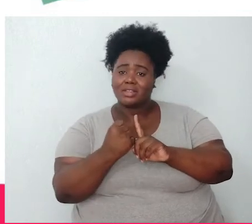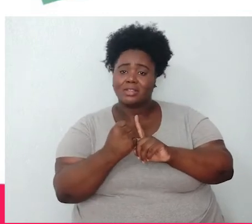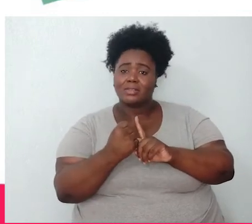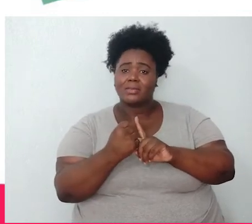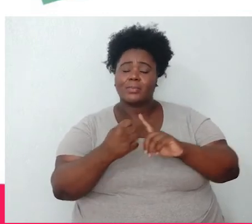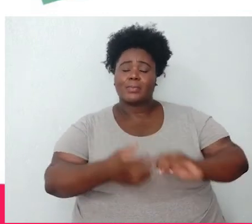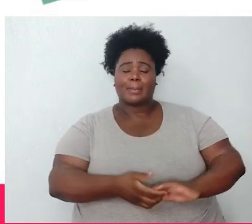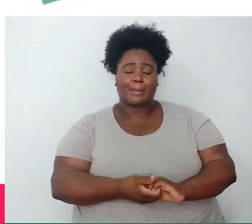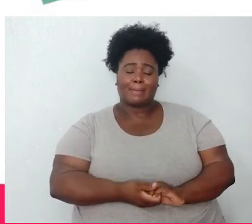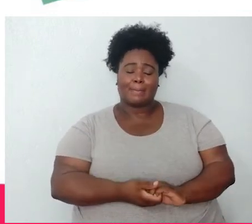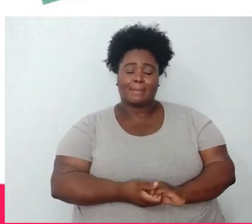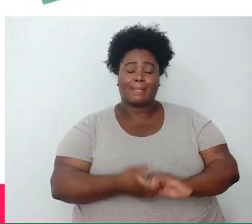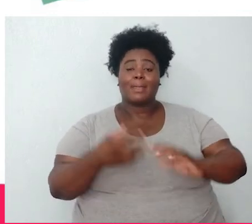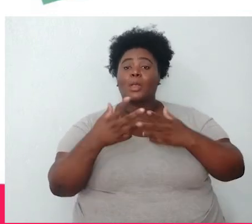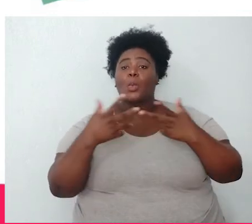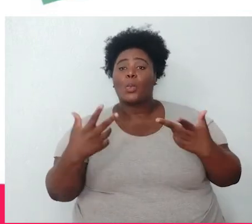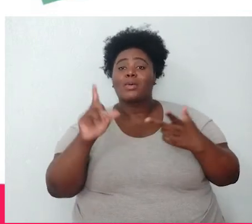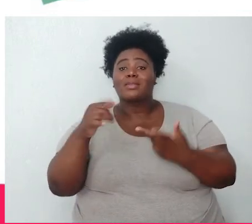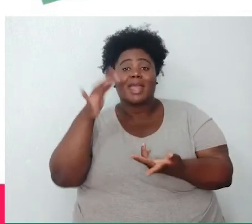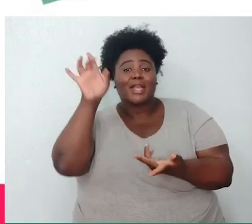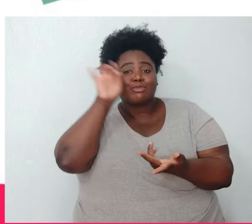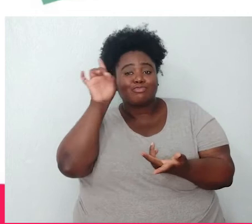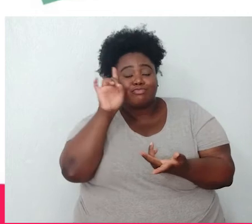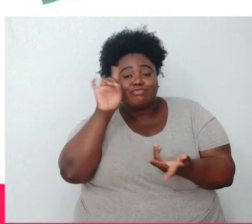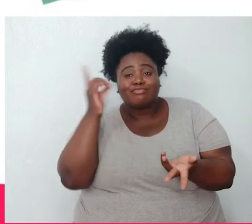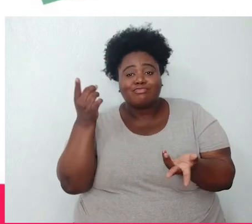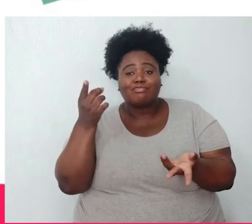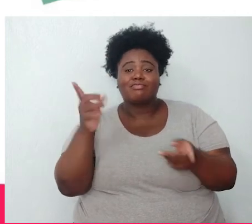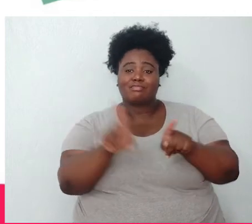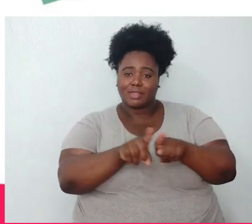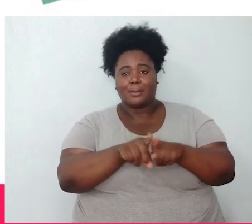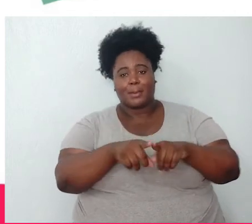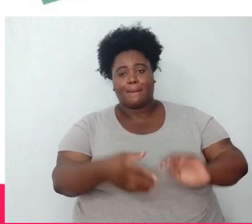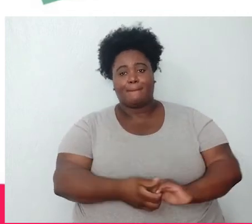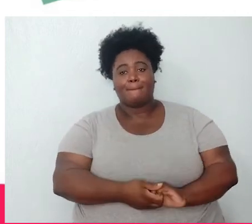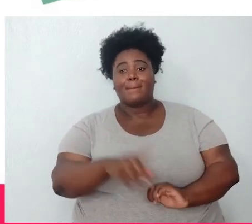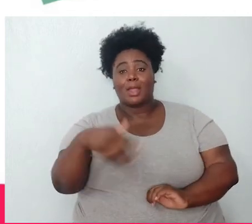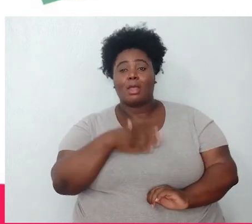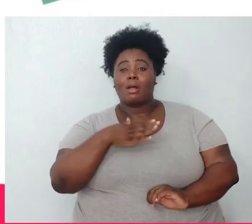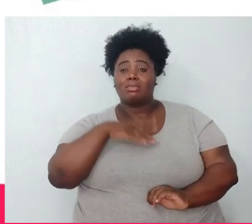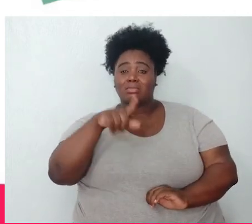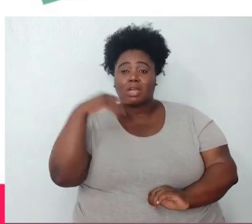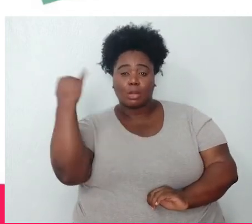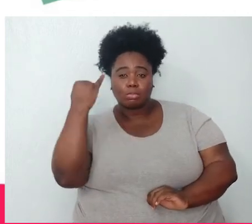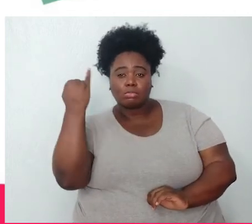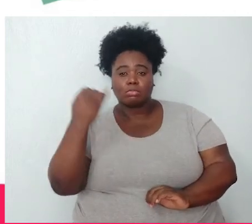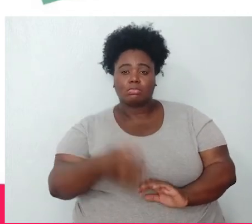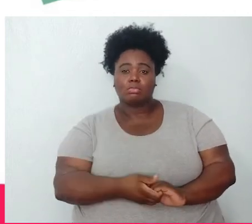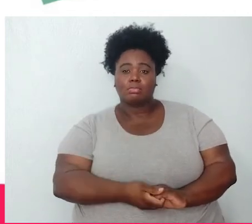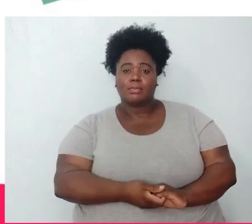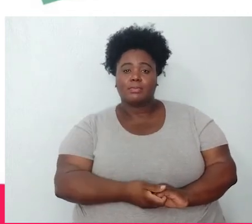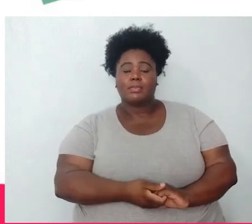questionamentos com coisas que são do cotidiano também. Isso para mim é bem